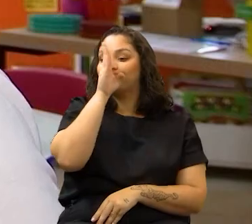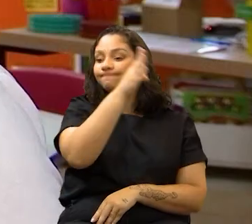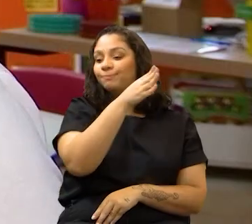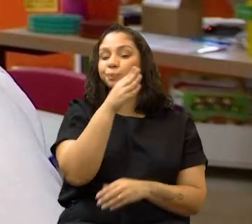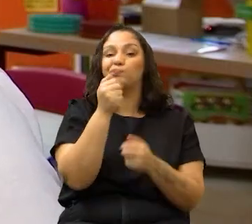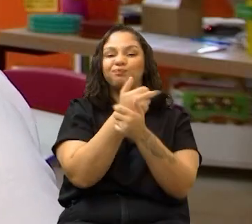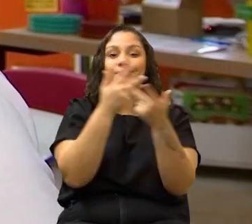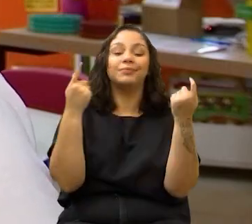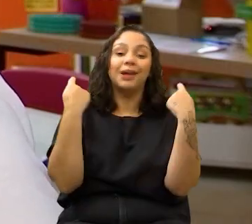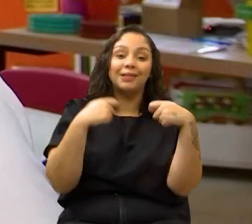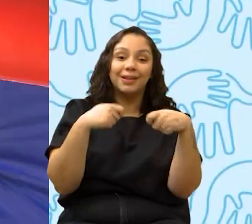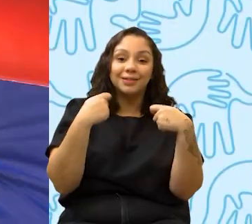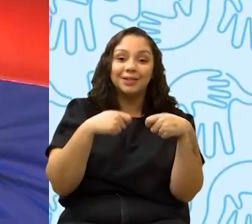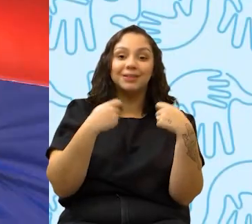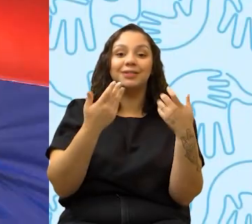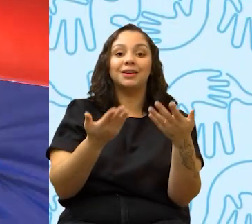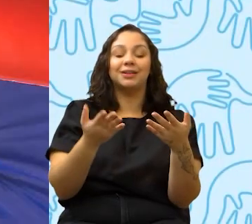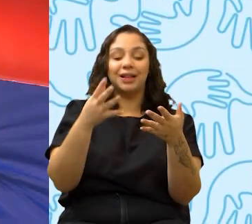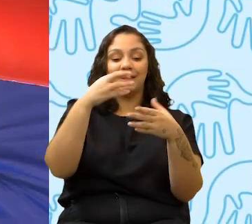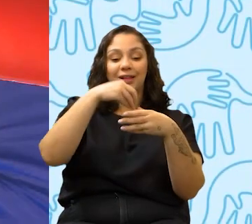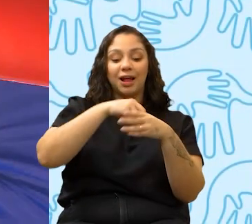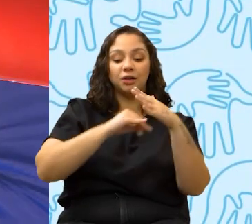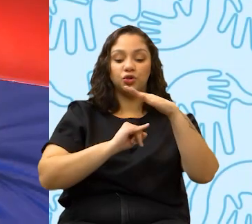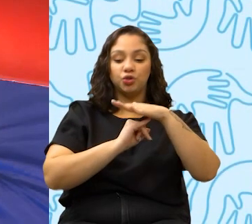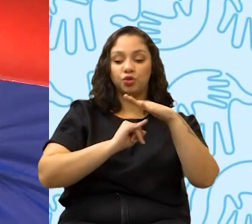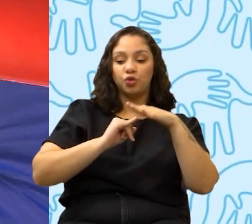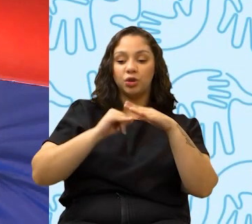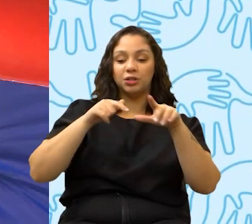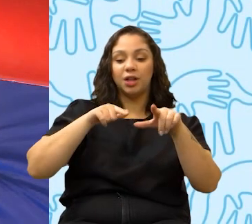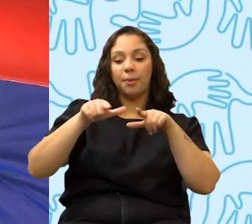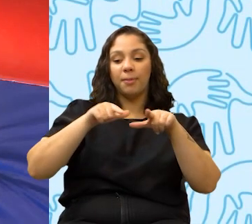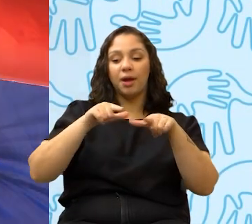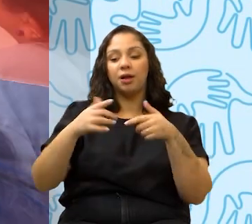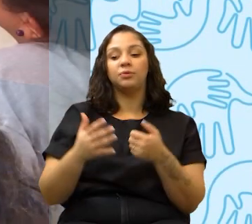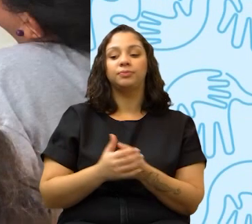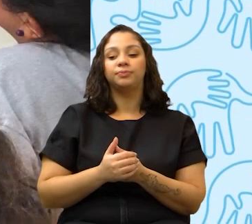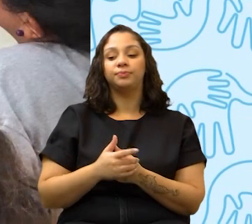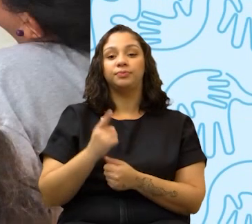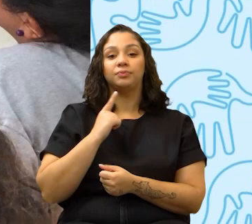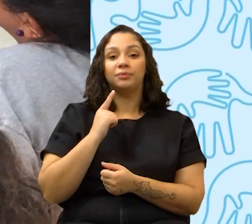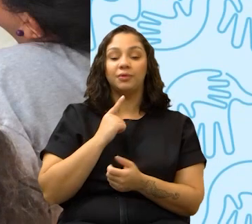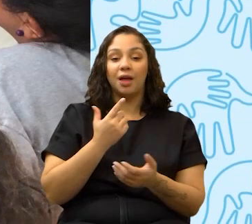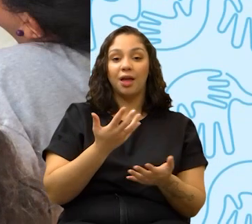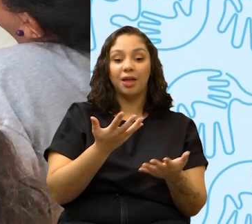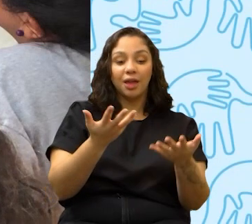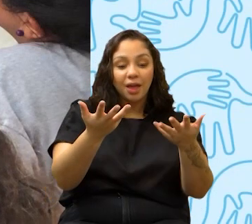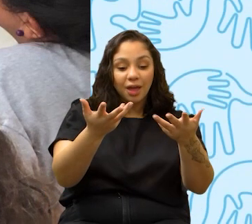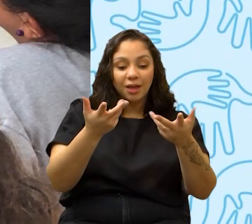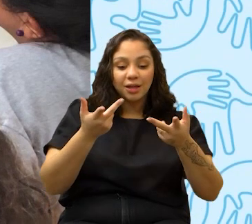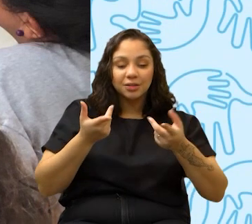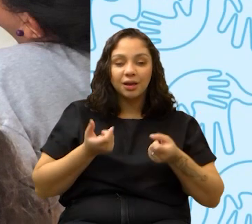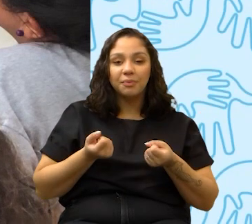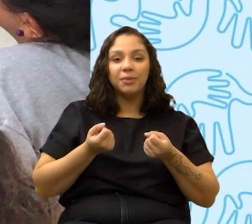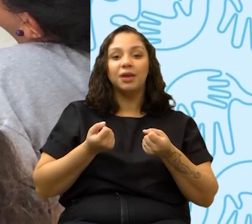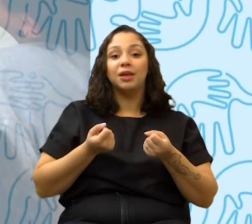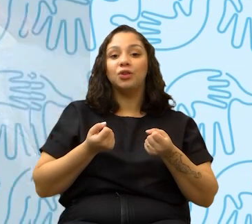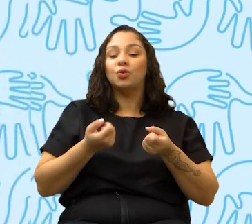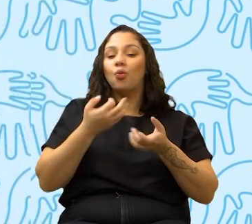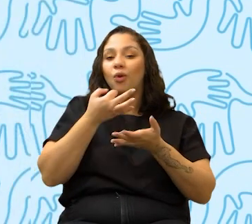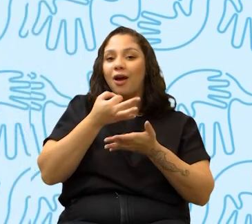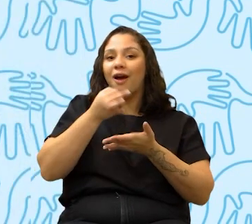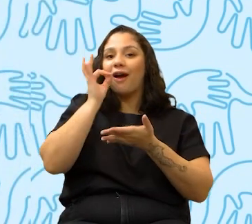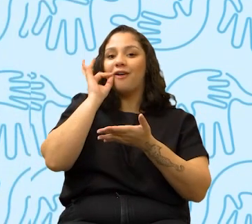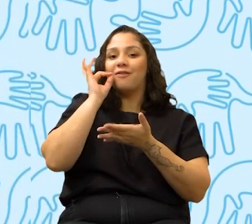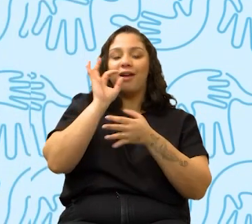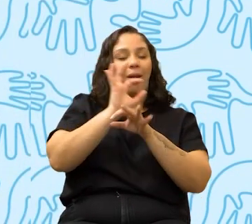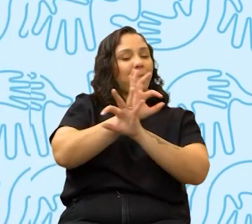priorizar o que eles estão necessitando nas instituições onde eles trabalham. Eles são recebidos sempre com um belo café